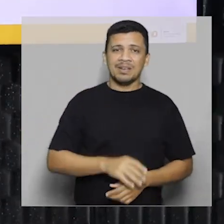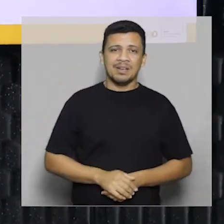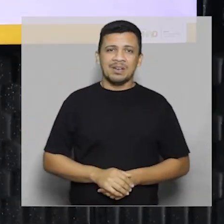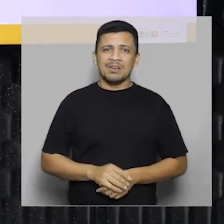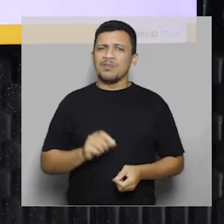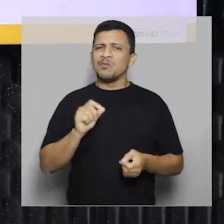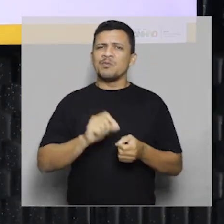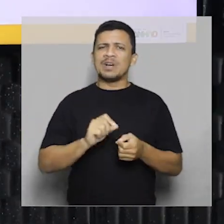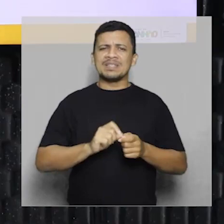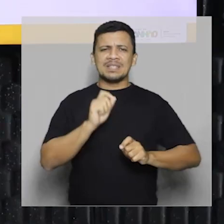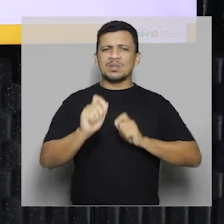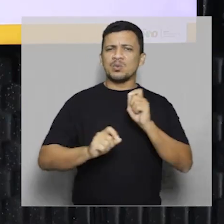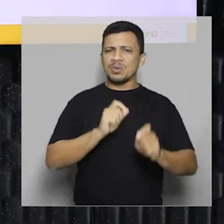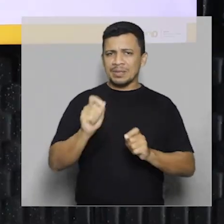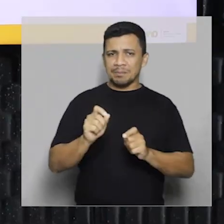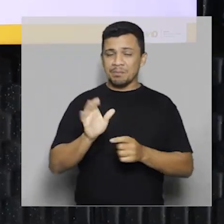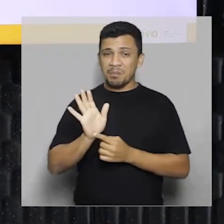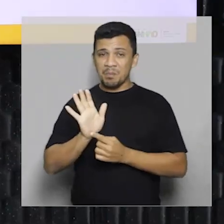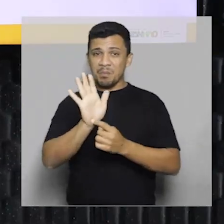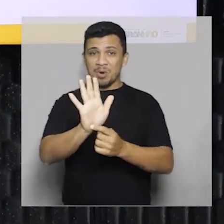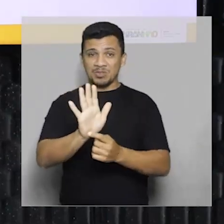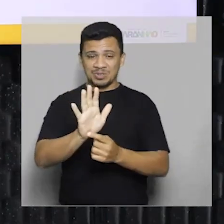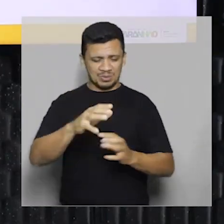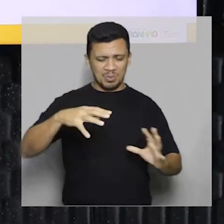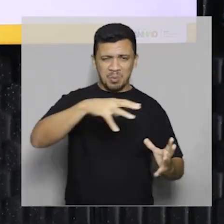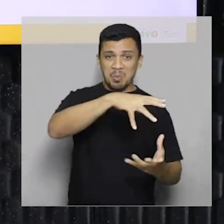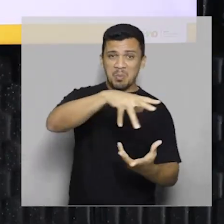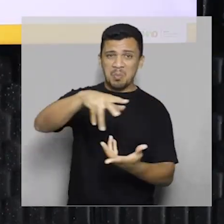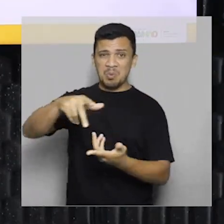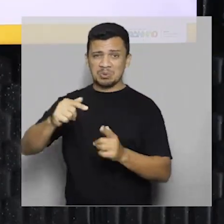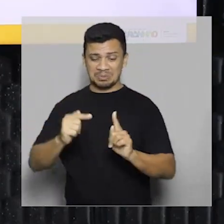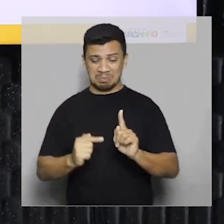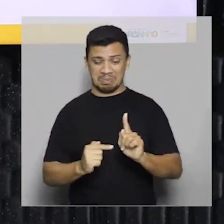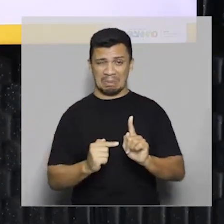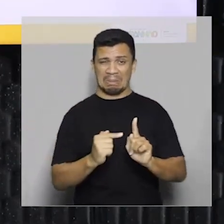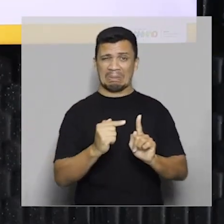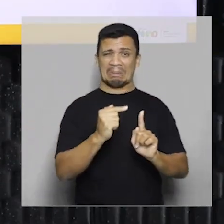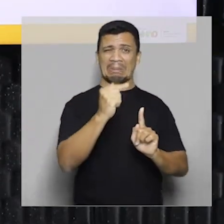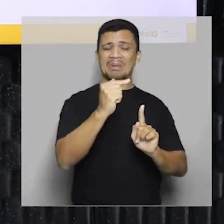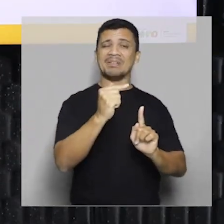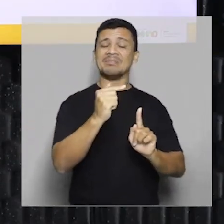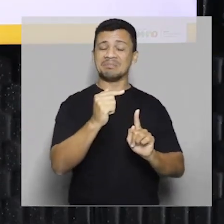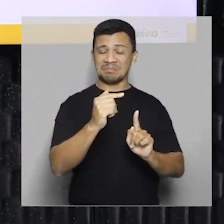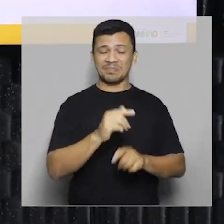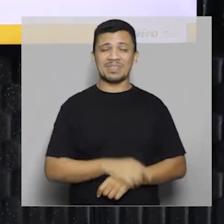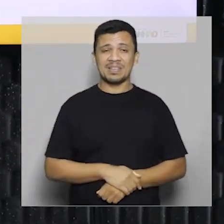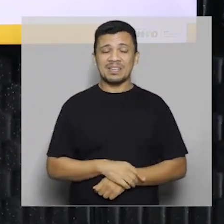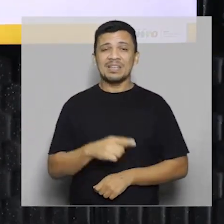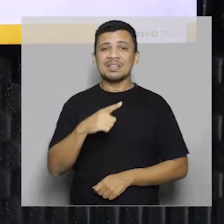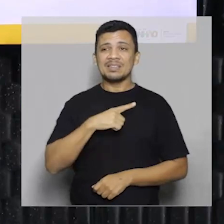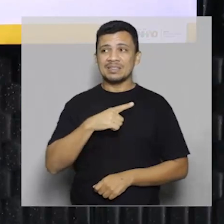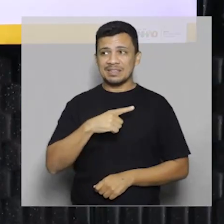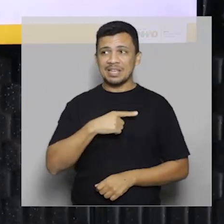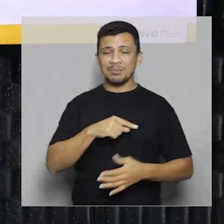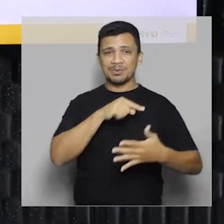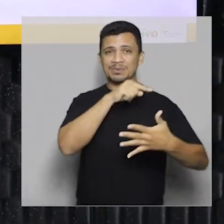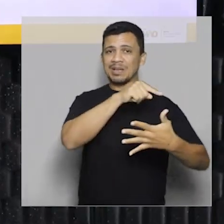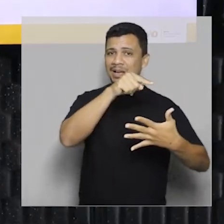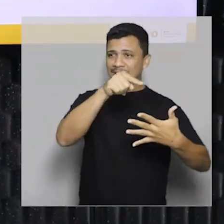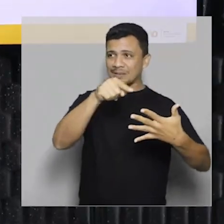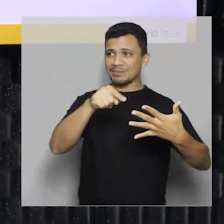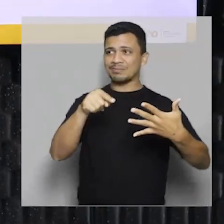uma alusão ao aquecimento global então nós temos aqui algumas nós temos alternativas